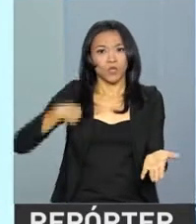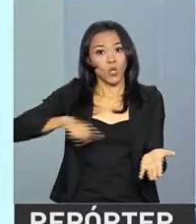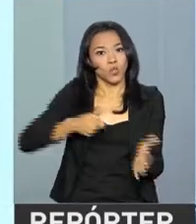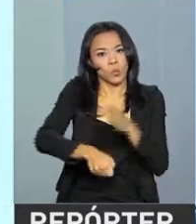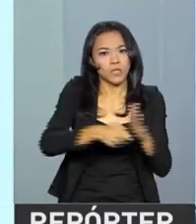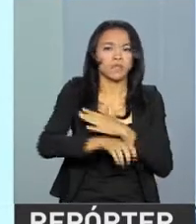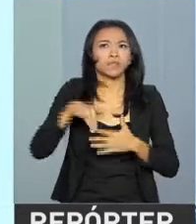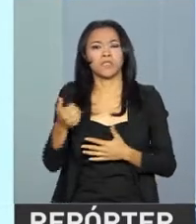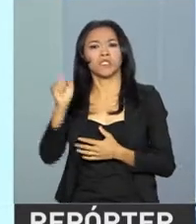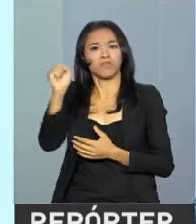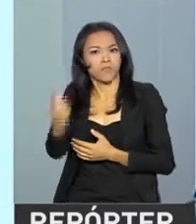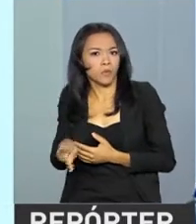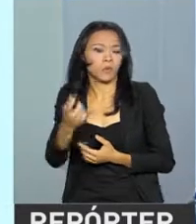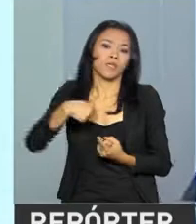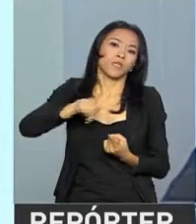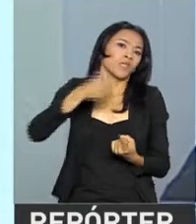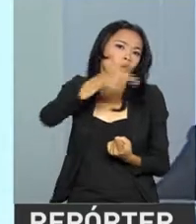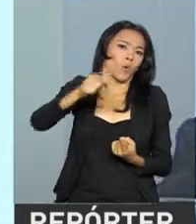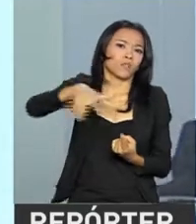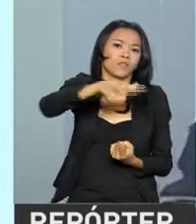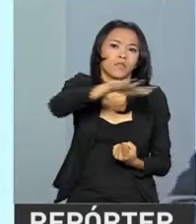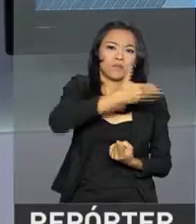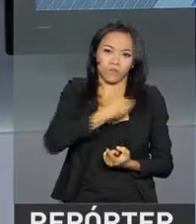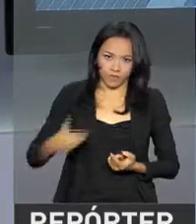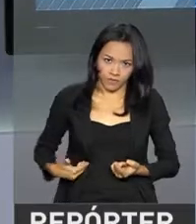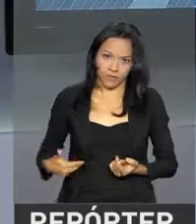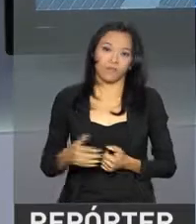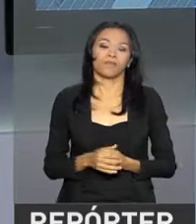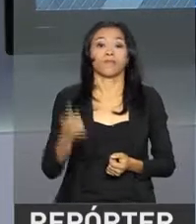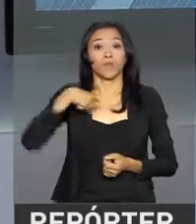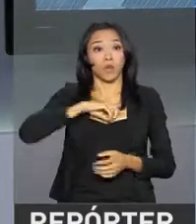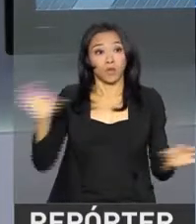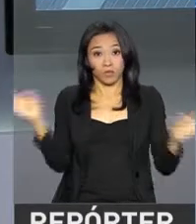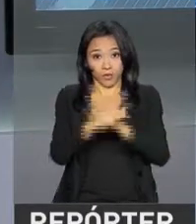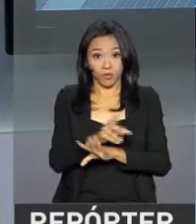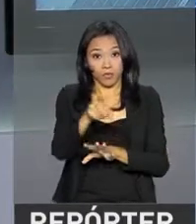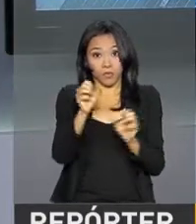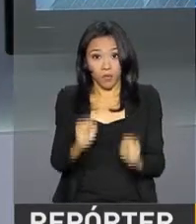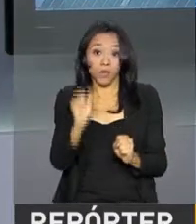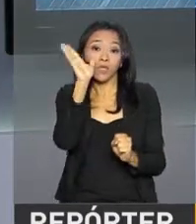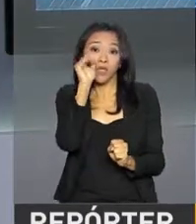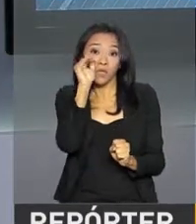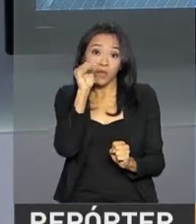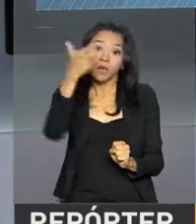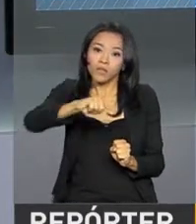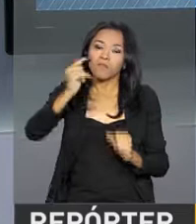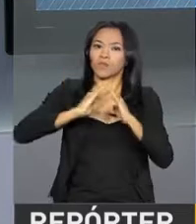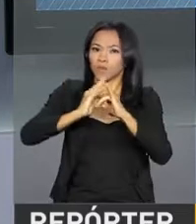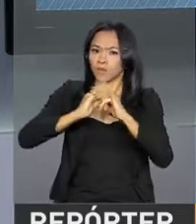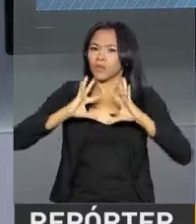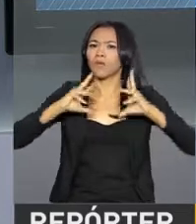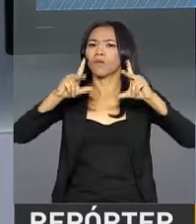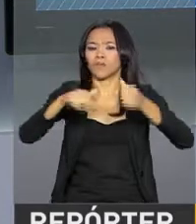seja na Previdência ou seja em outros atos de governo. Nós ficamos por aqui. Você pode rever as reportagens no YouTube